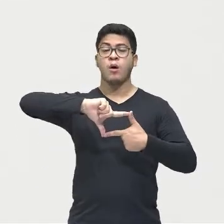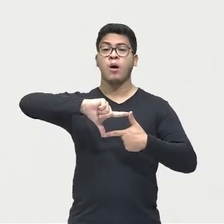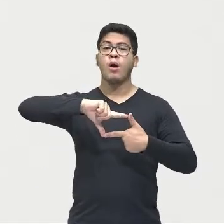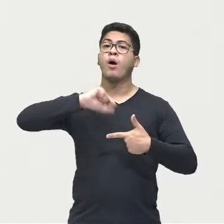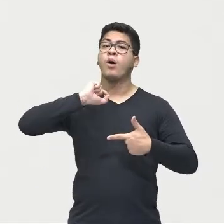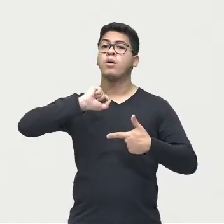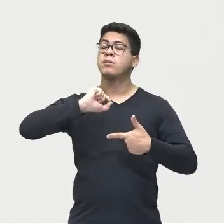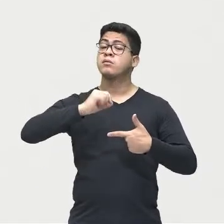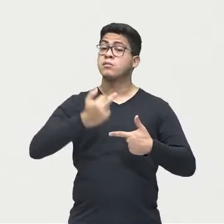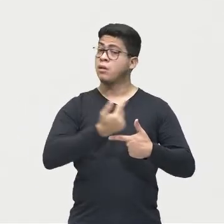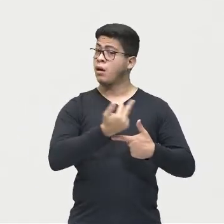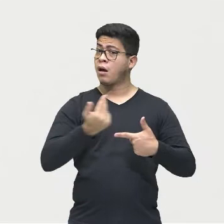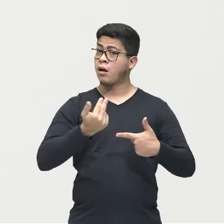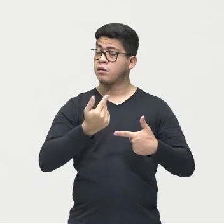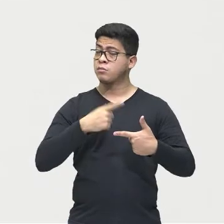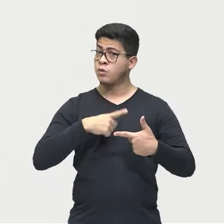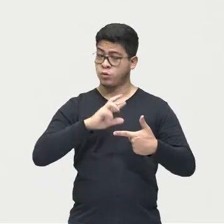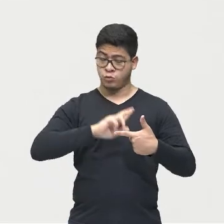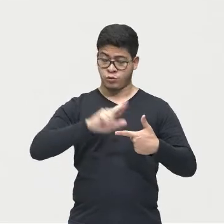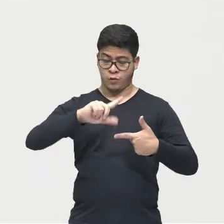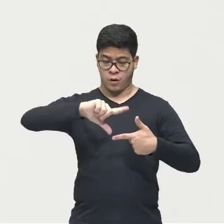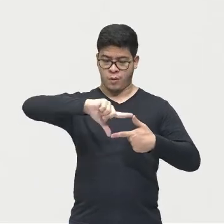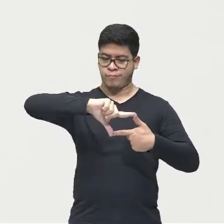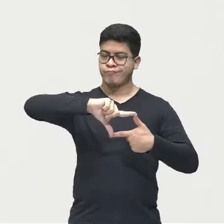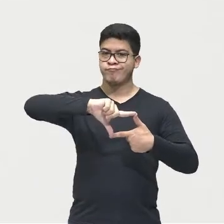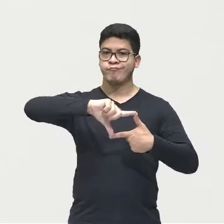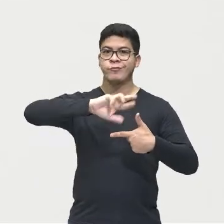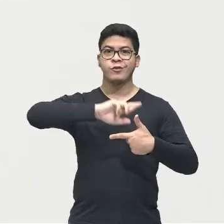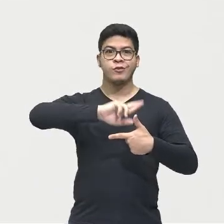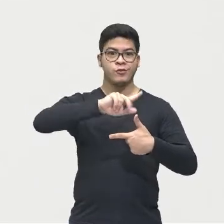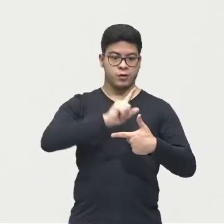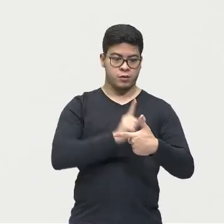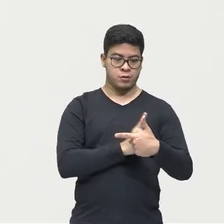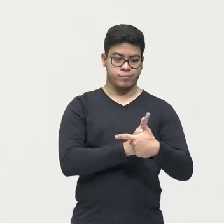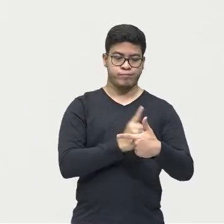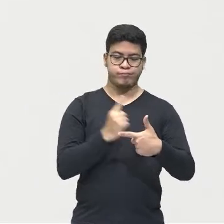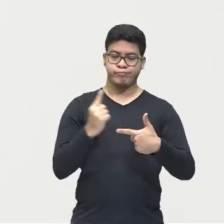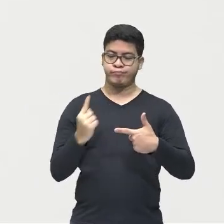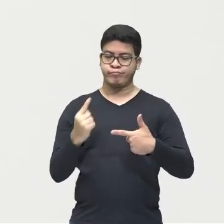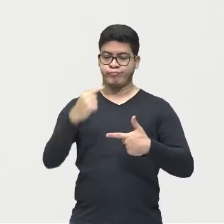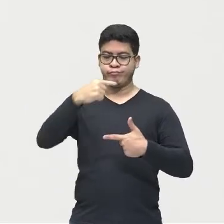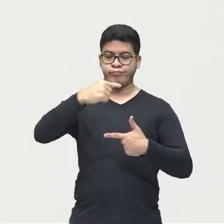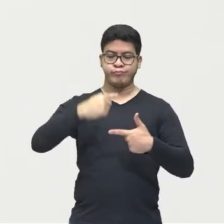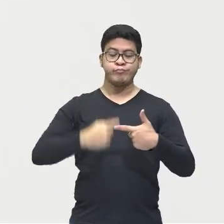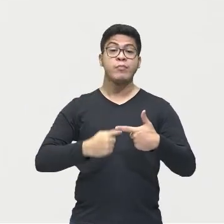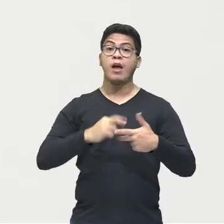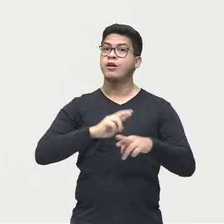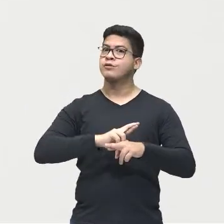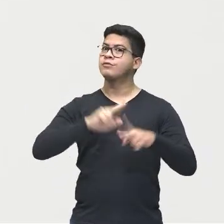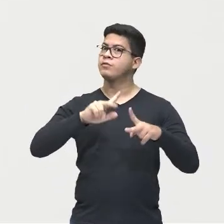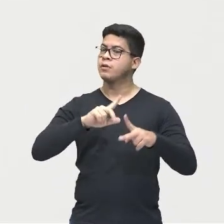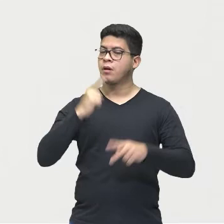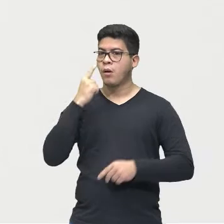lados possuem a mesma medida, ou seja, se eu tenho um quadrado e um lado mede 2,